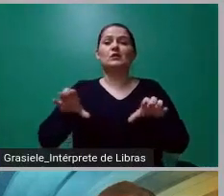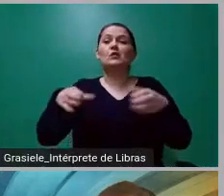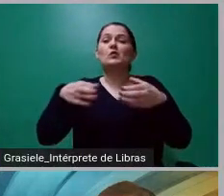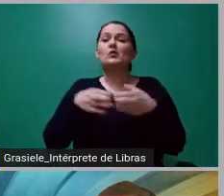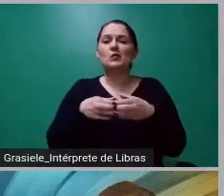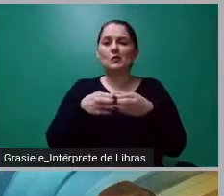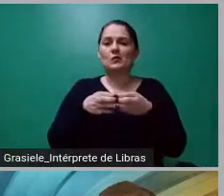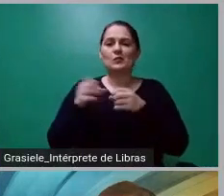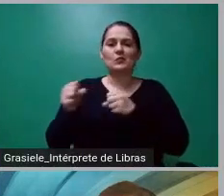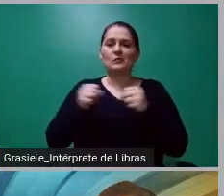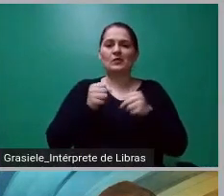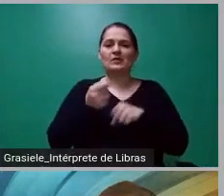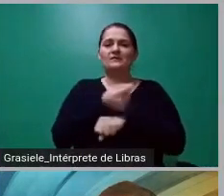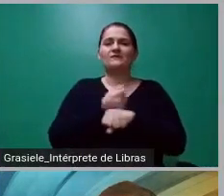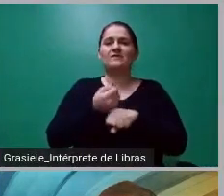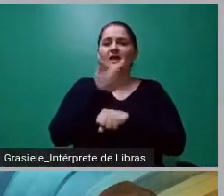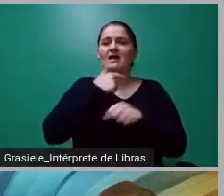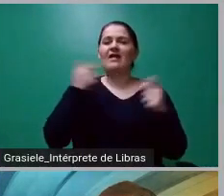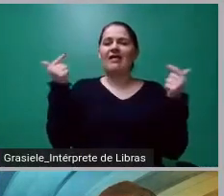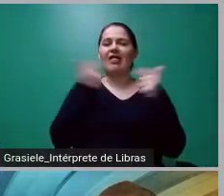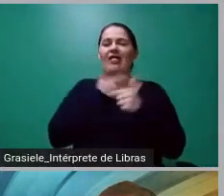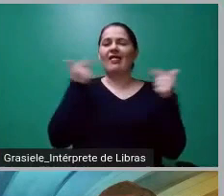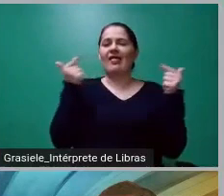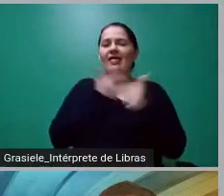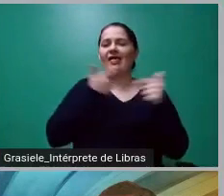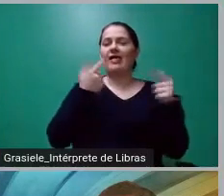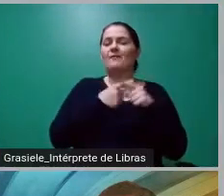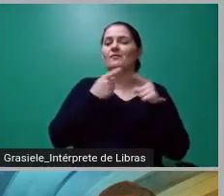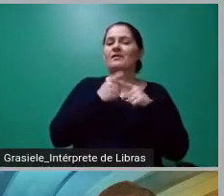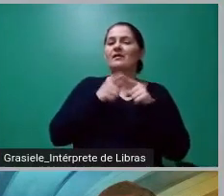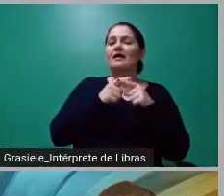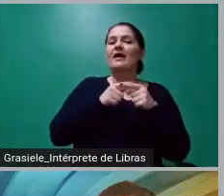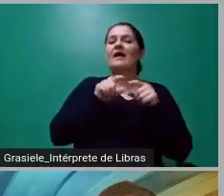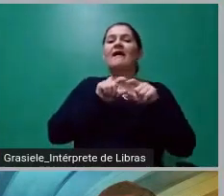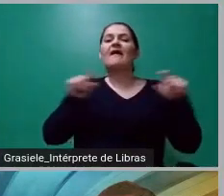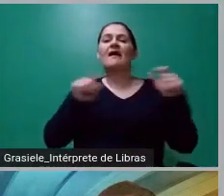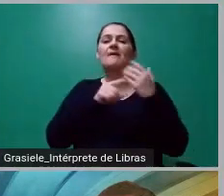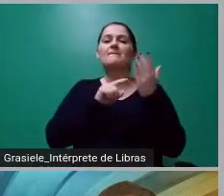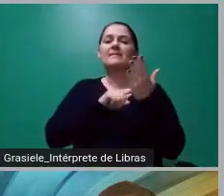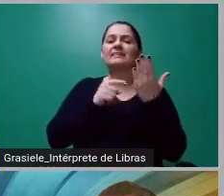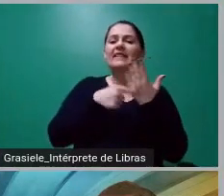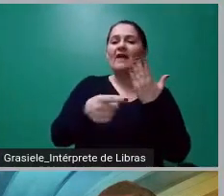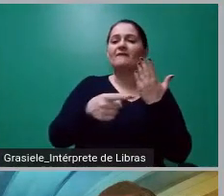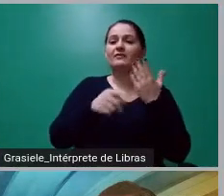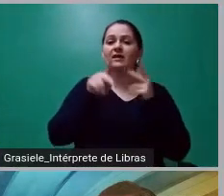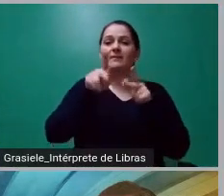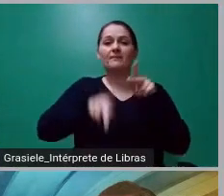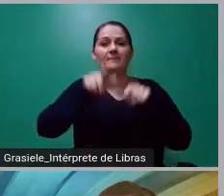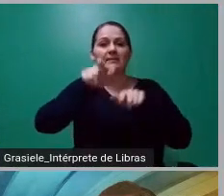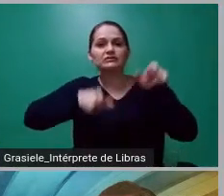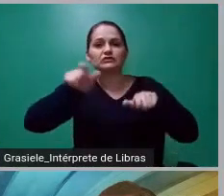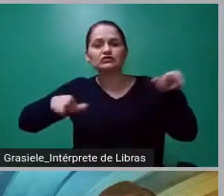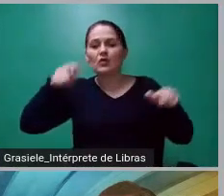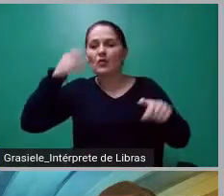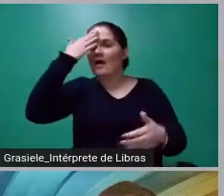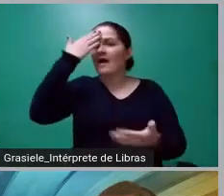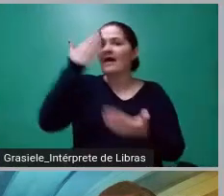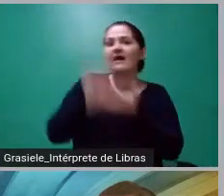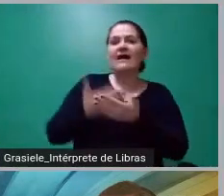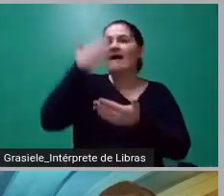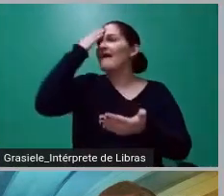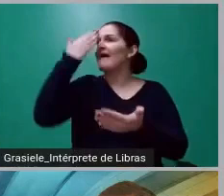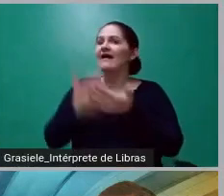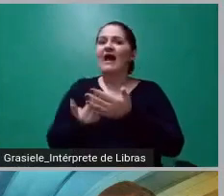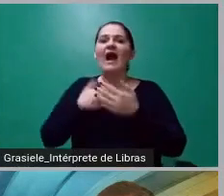ver quantas pessoas embarcam nas suas metáforas ridículas e ficam repetindo esqueleto para cá, rolagem